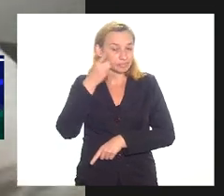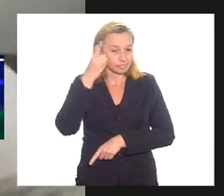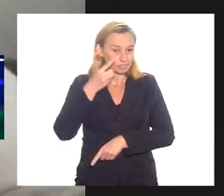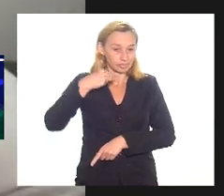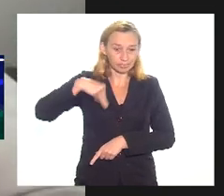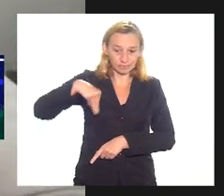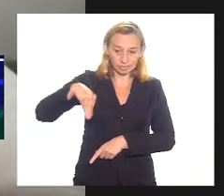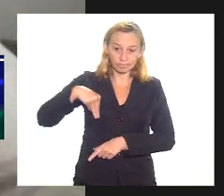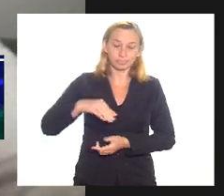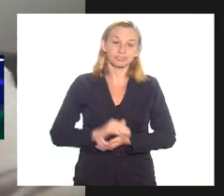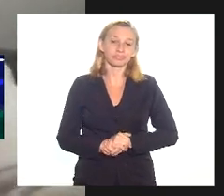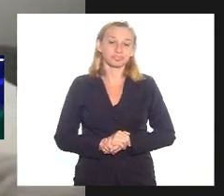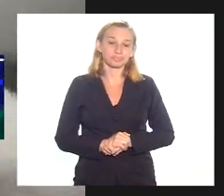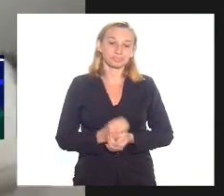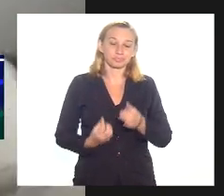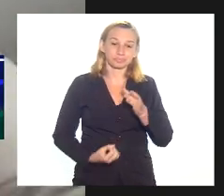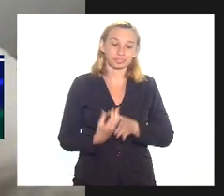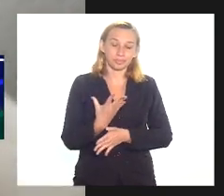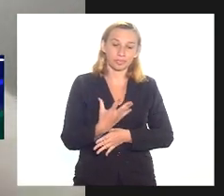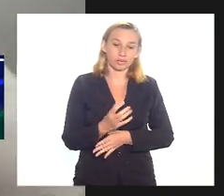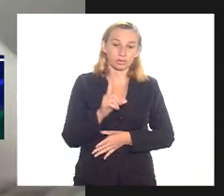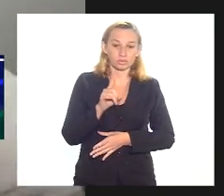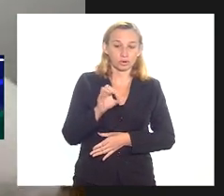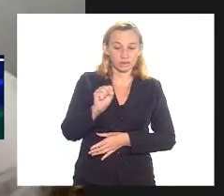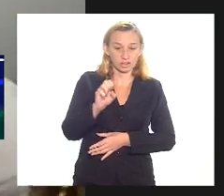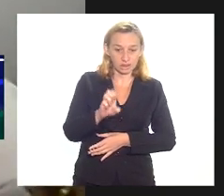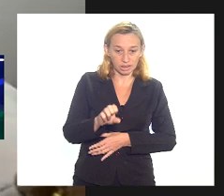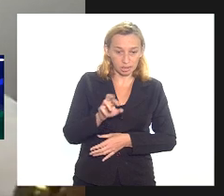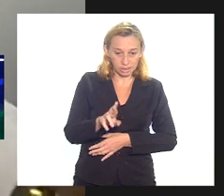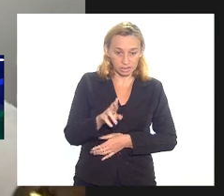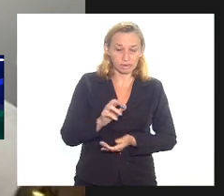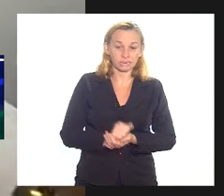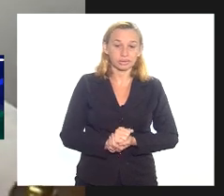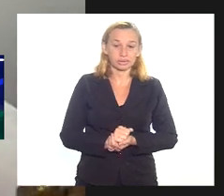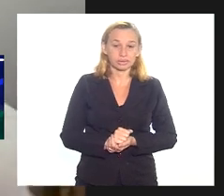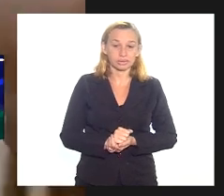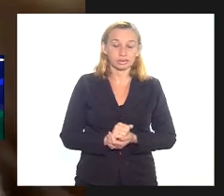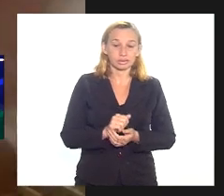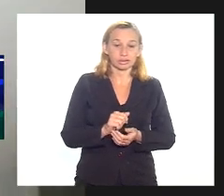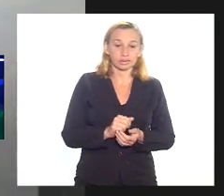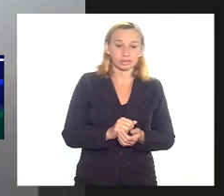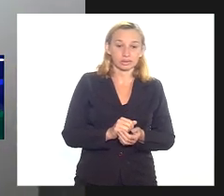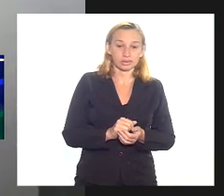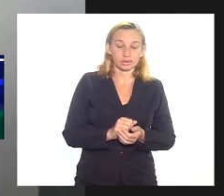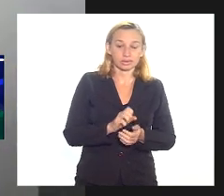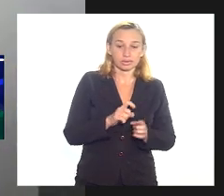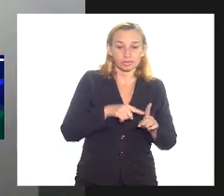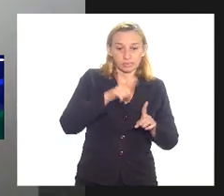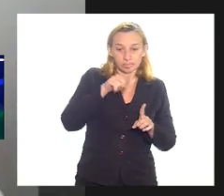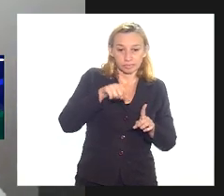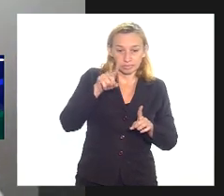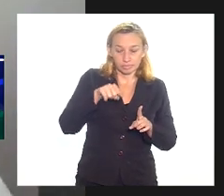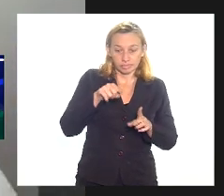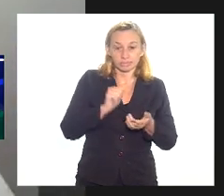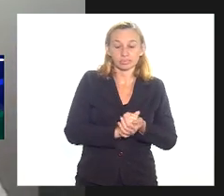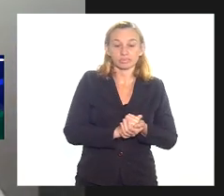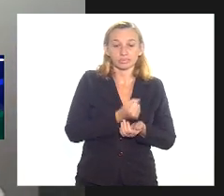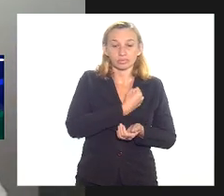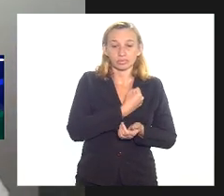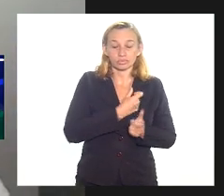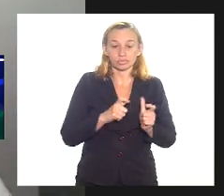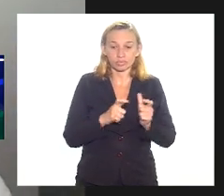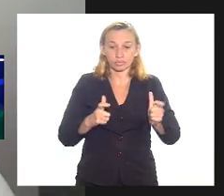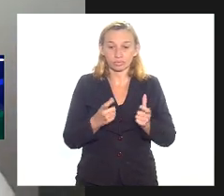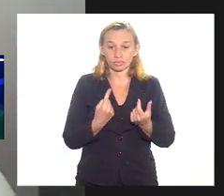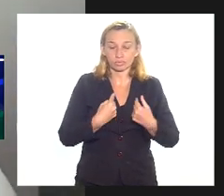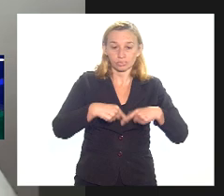Carlos Mink, que cria o dossiê acerca das estatísticas relacionadas à discriminação